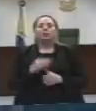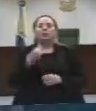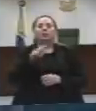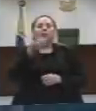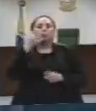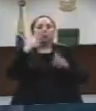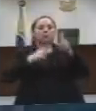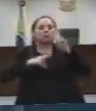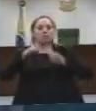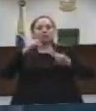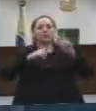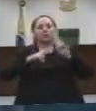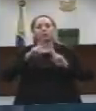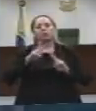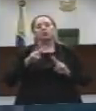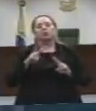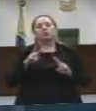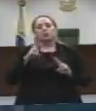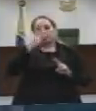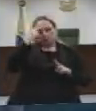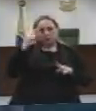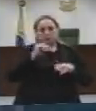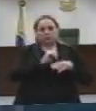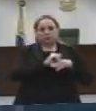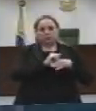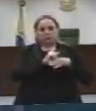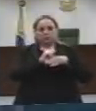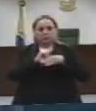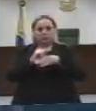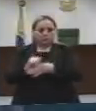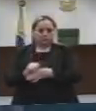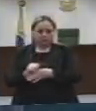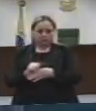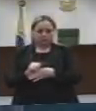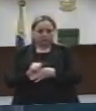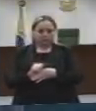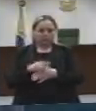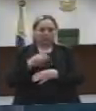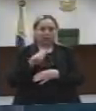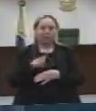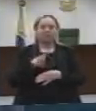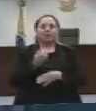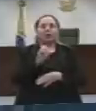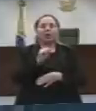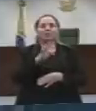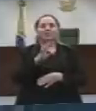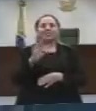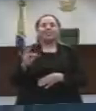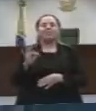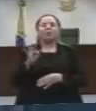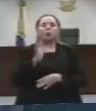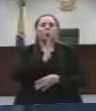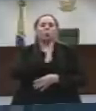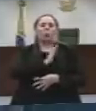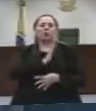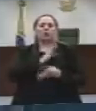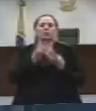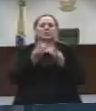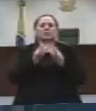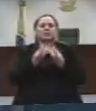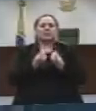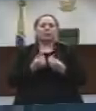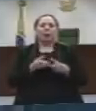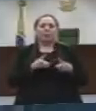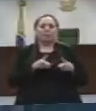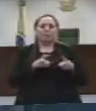conduzir essa orientação que dê o Supremo coração sensibilidade para perceber o que Estamos envolvidos nesse